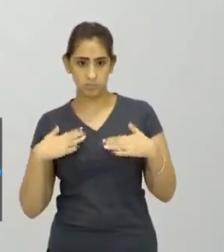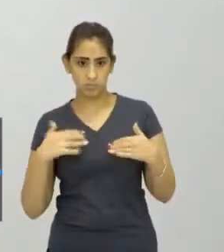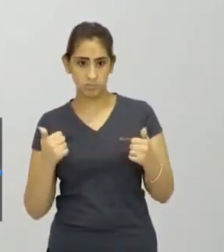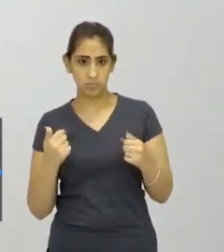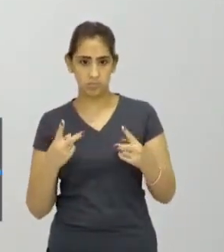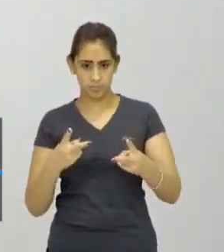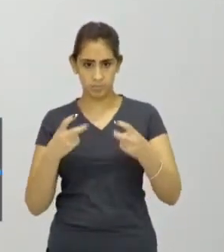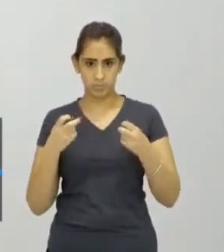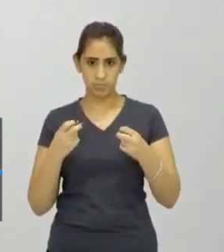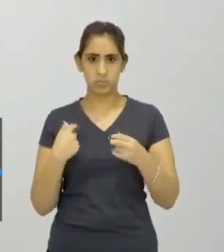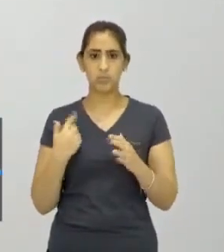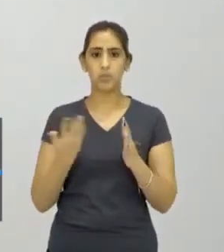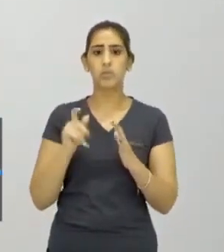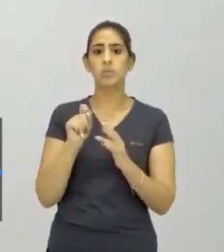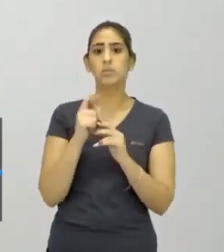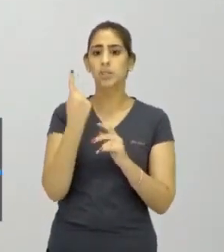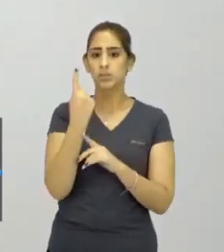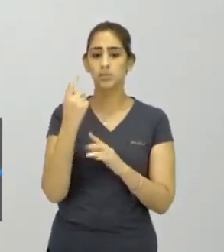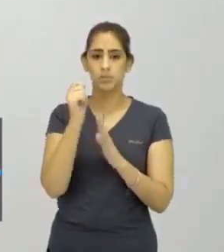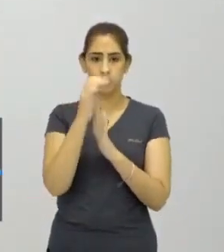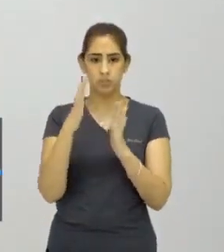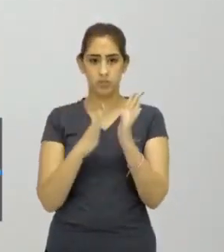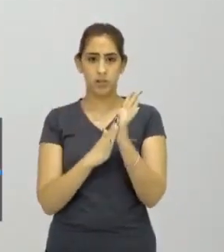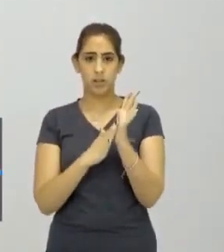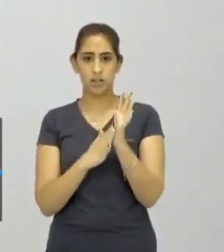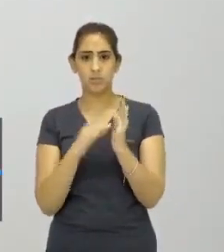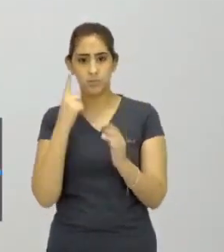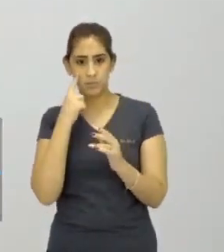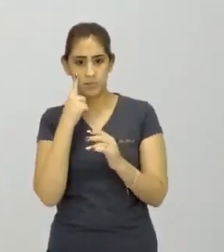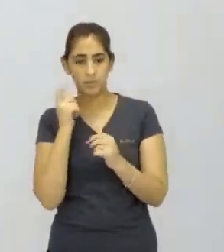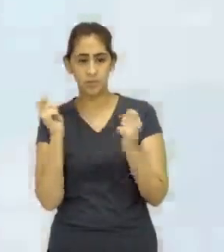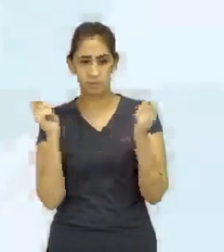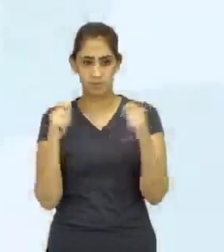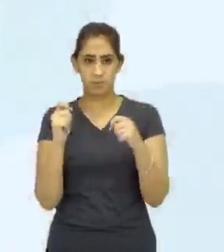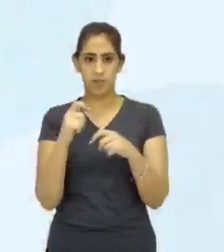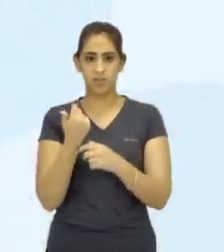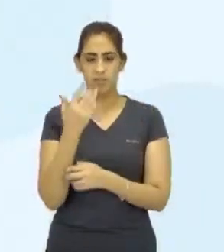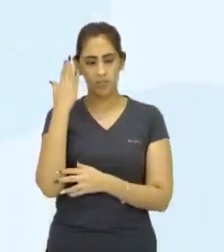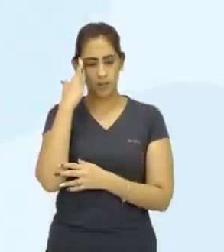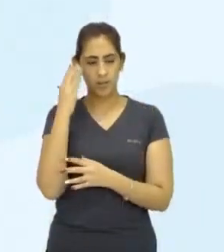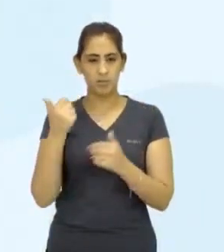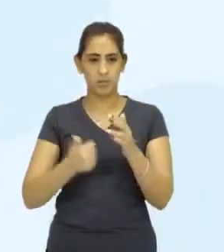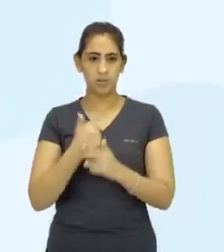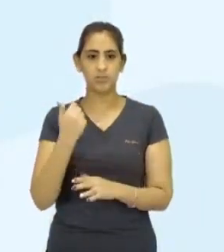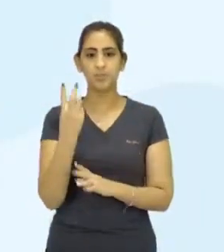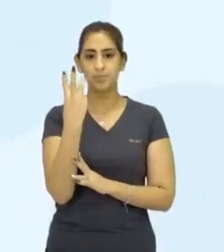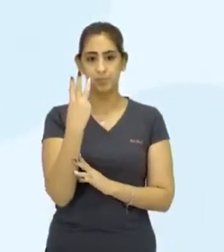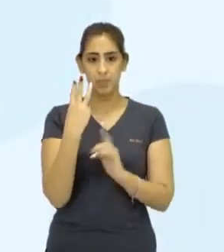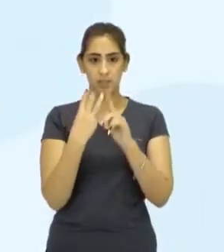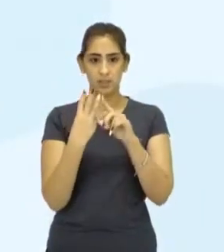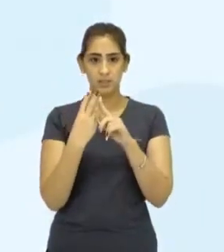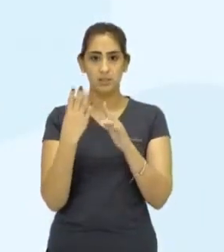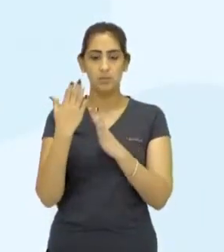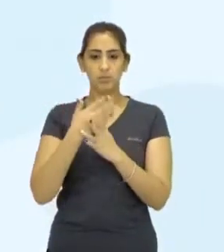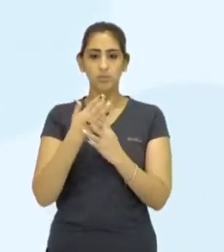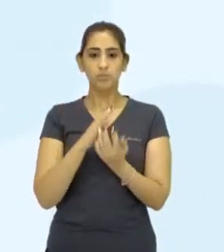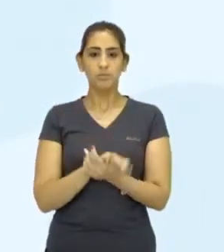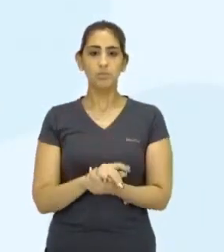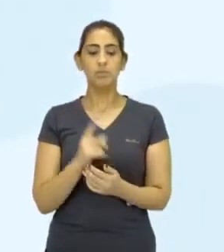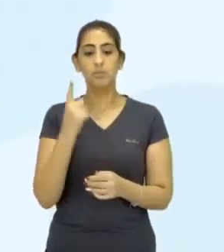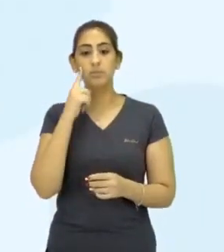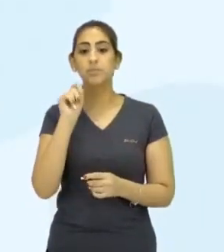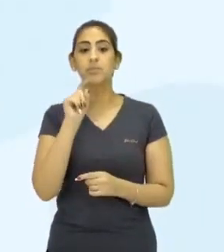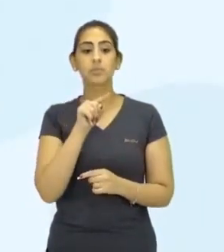mais um intervalo para ver se dá diferente mesmo? Vamos, então vamos para o terceiro intervalo. Pode aparecer para eles? Terceiro intervalo, olha, quem são os pontos agora?